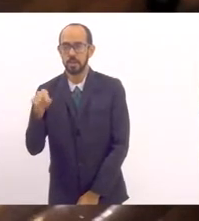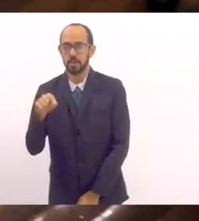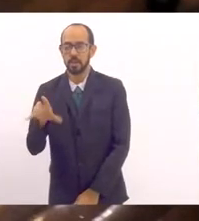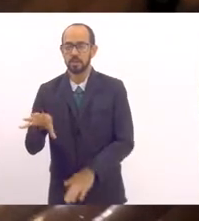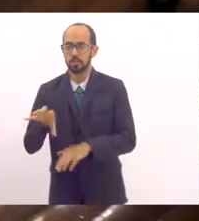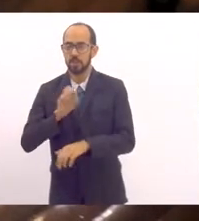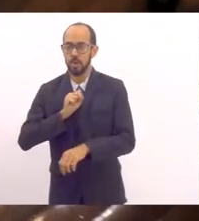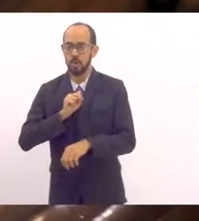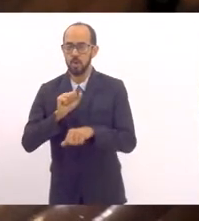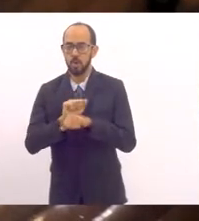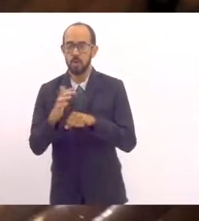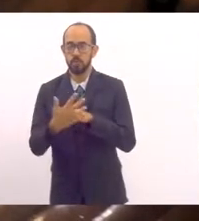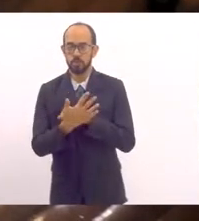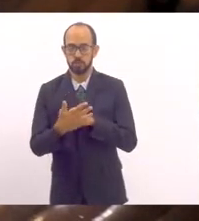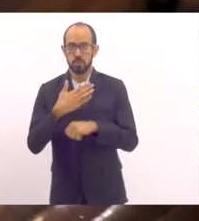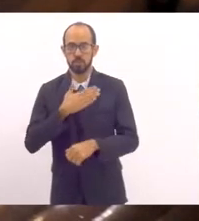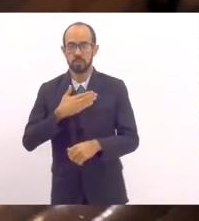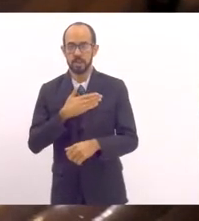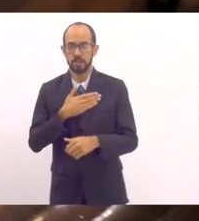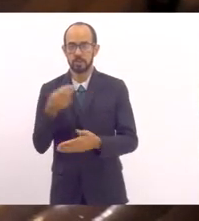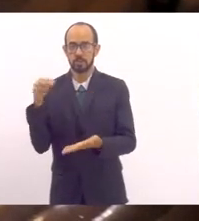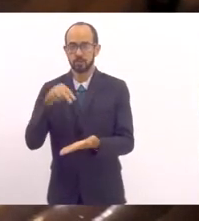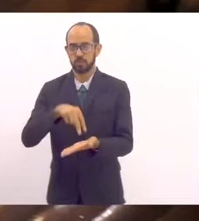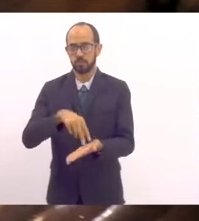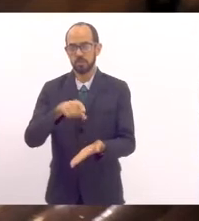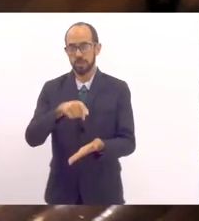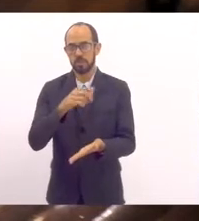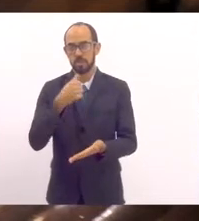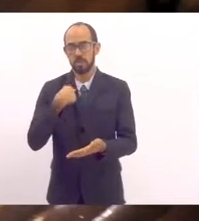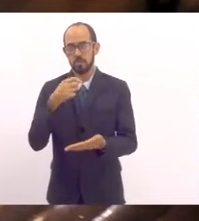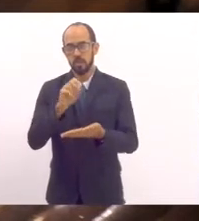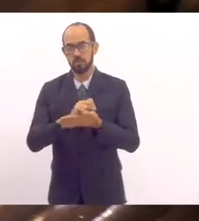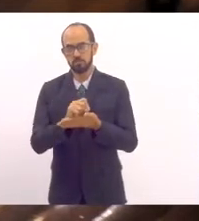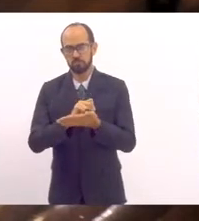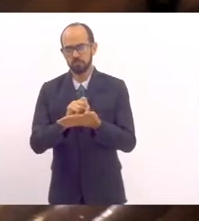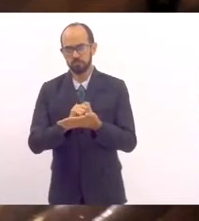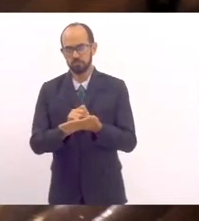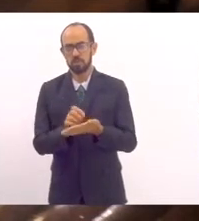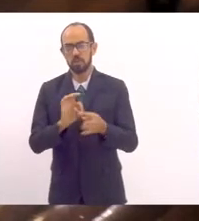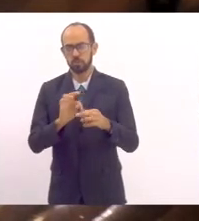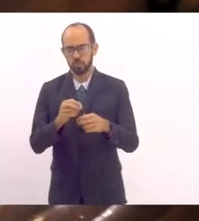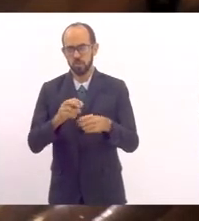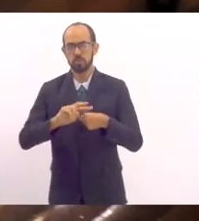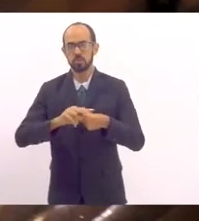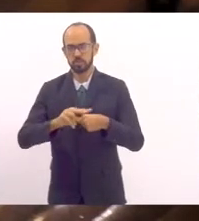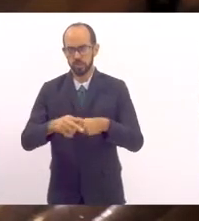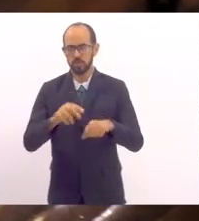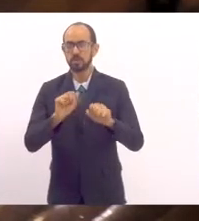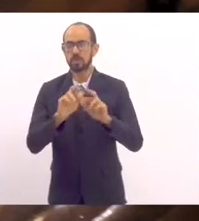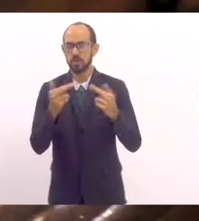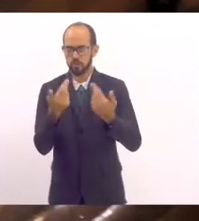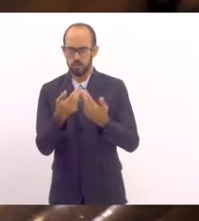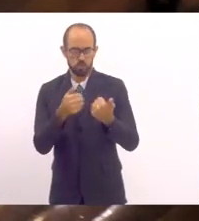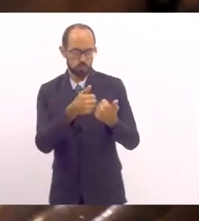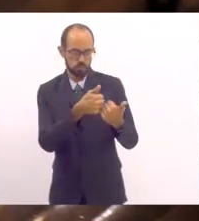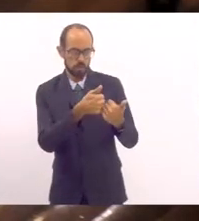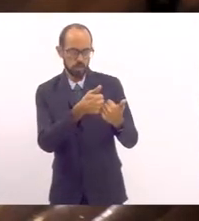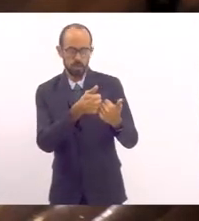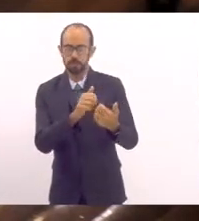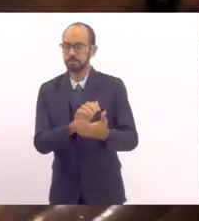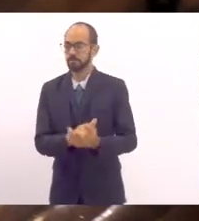gostaria muito de estar presente, mas que eu vou levar para ele aqui os resultados que emanarão dessa reunião, tá bom?